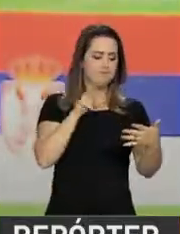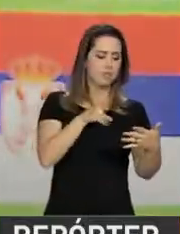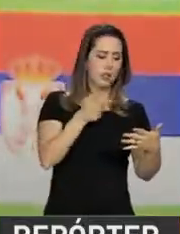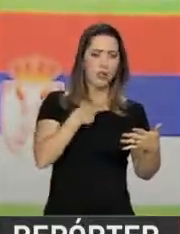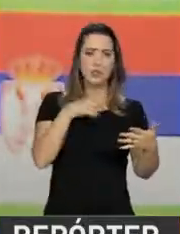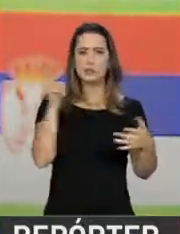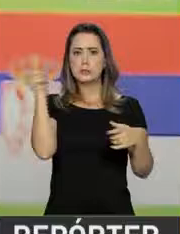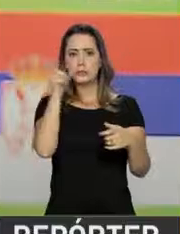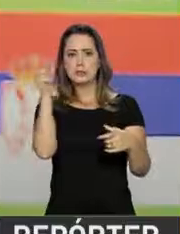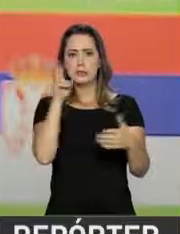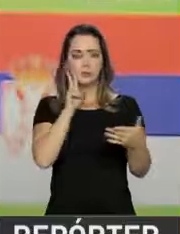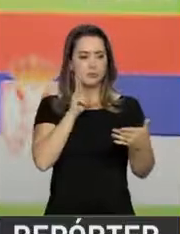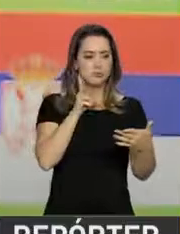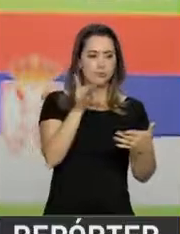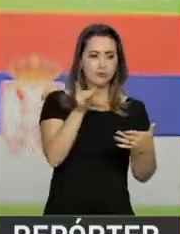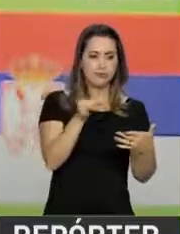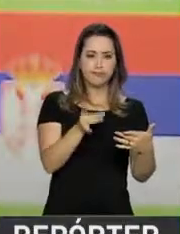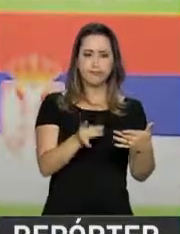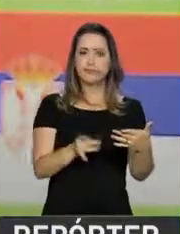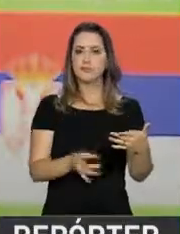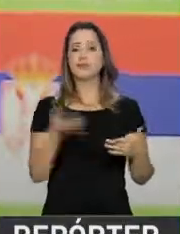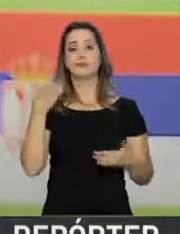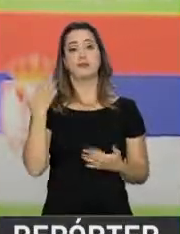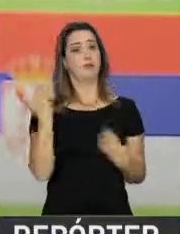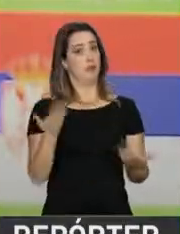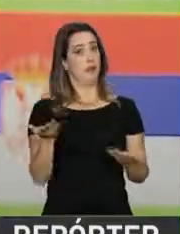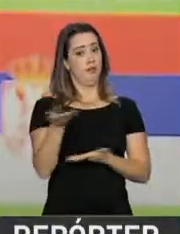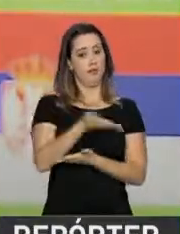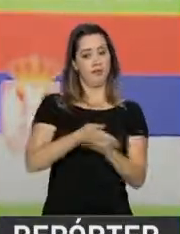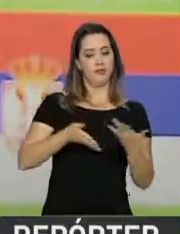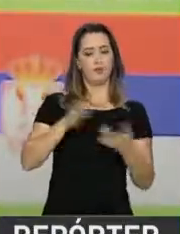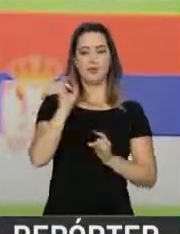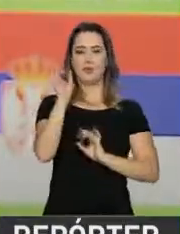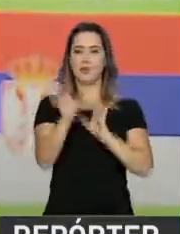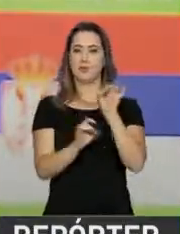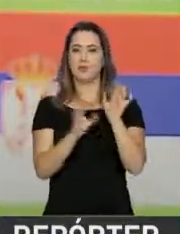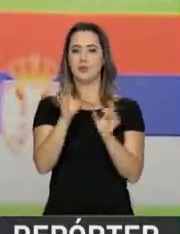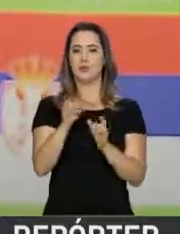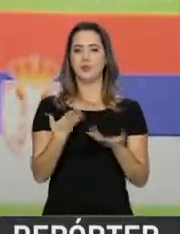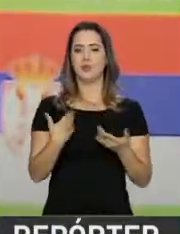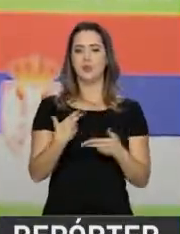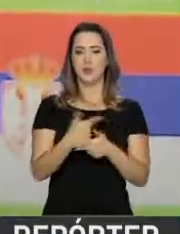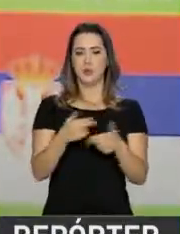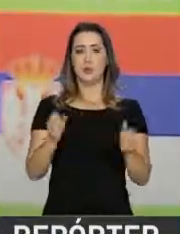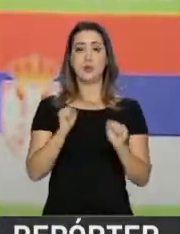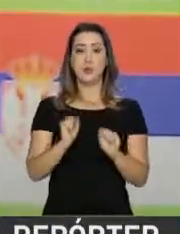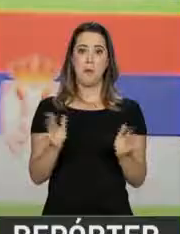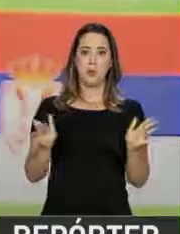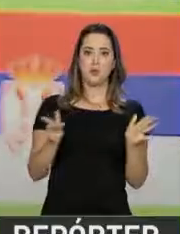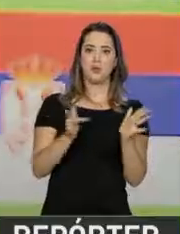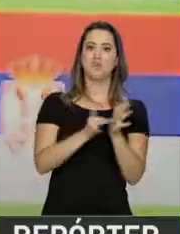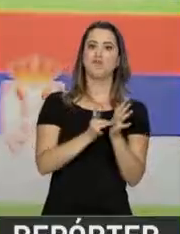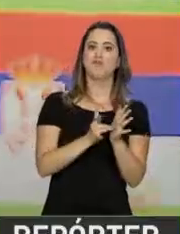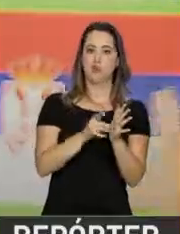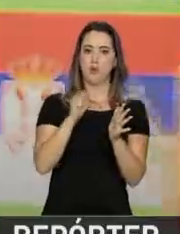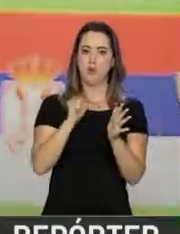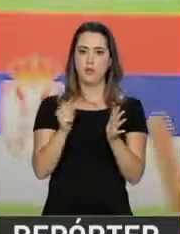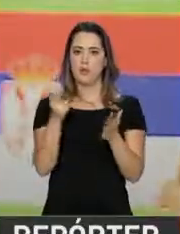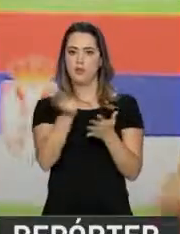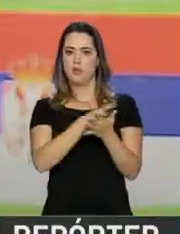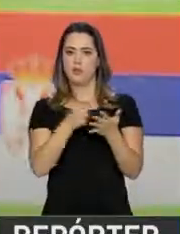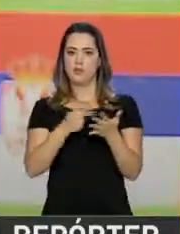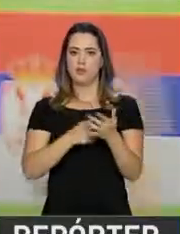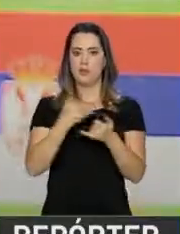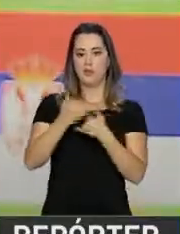olhando com atenção cada parte da exposição e um envolvimento especial com as peças interativas em que se desenha brinca com as